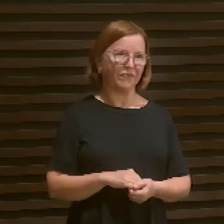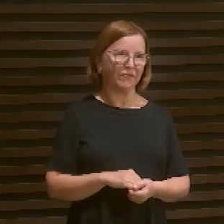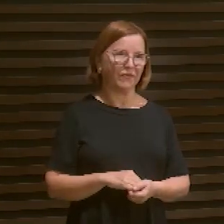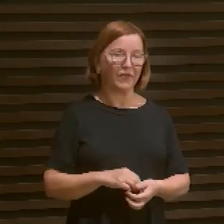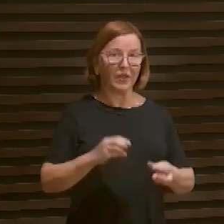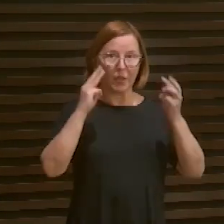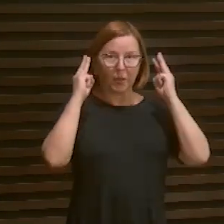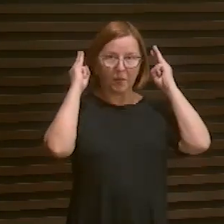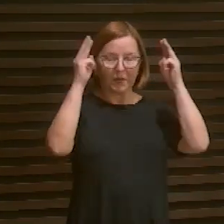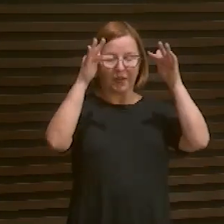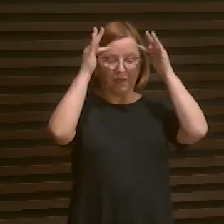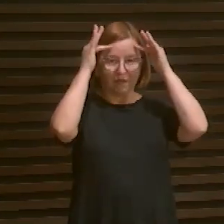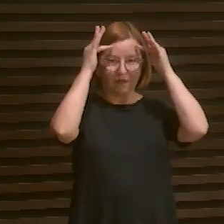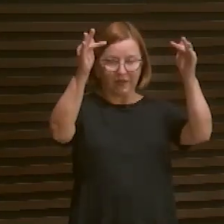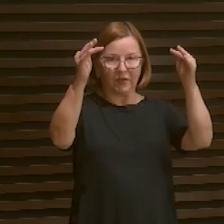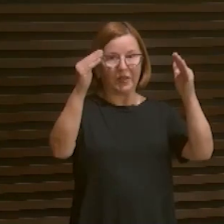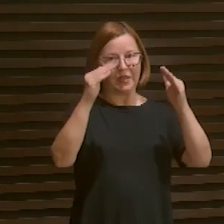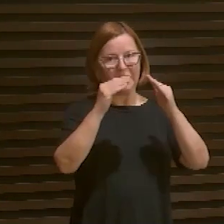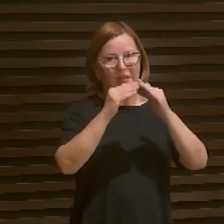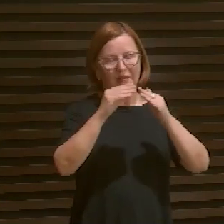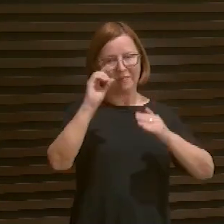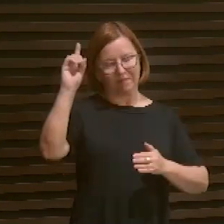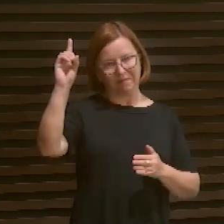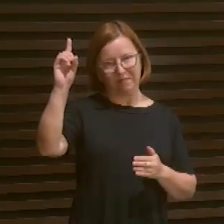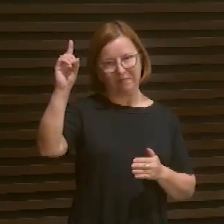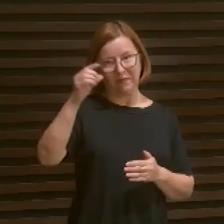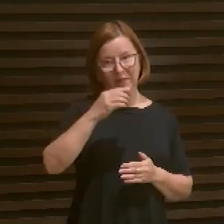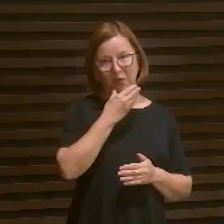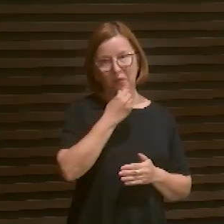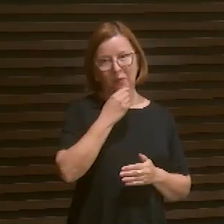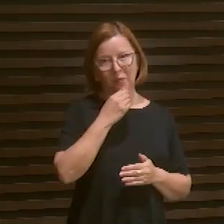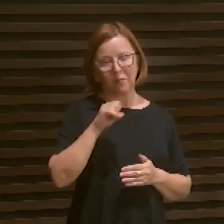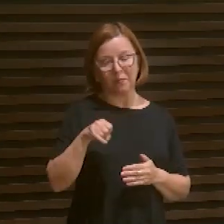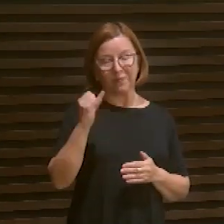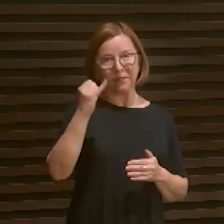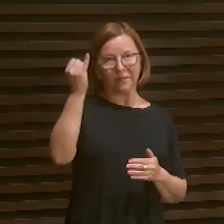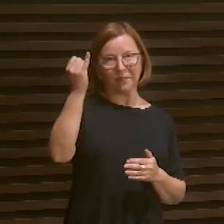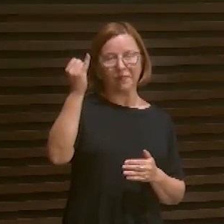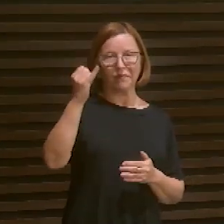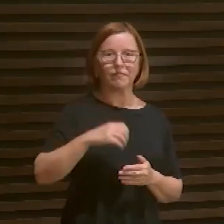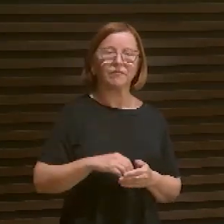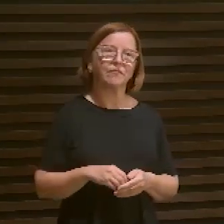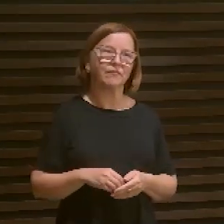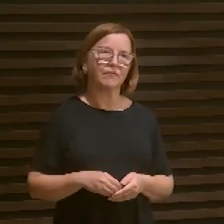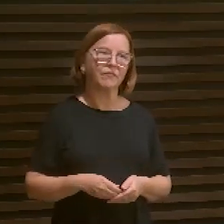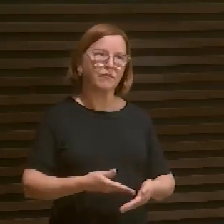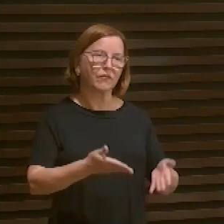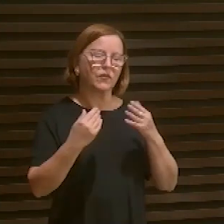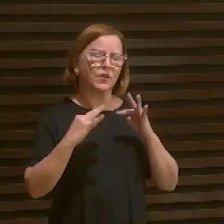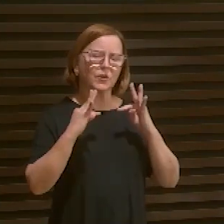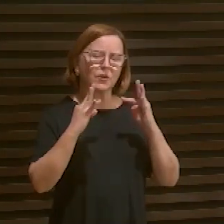Moisés foi fiel à casa. Foi um homem precioso. Trouxe todos